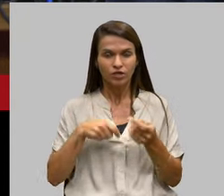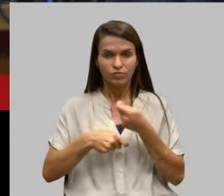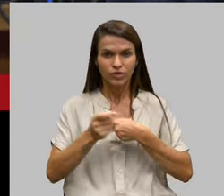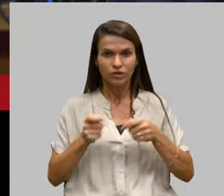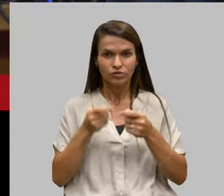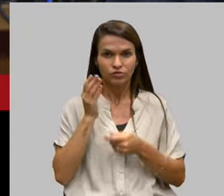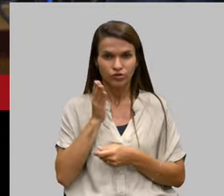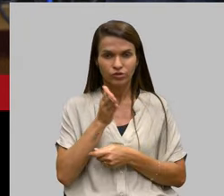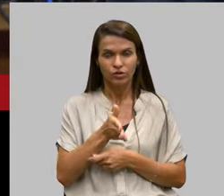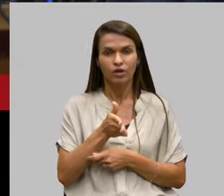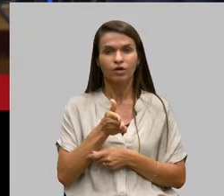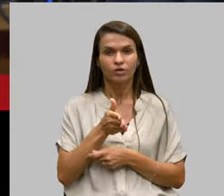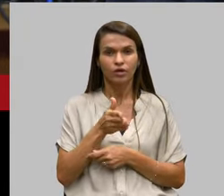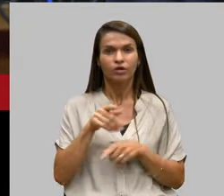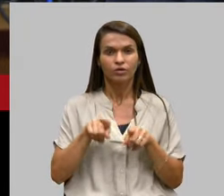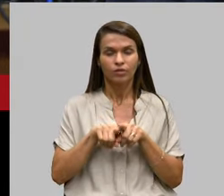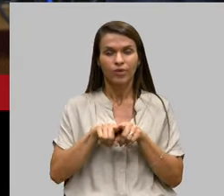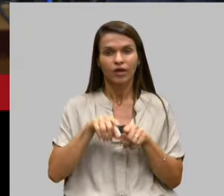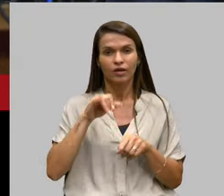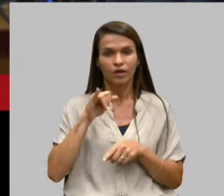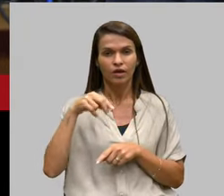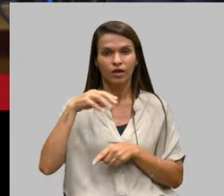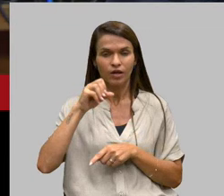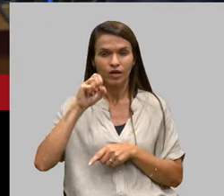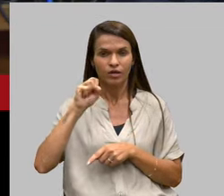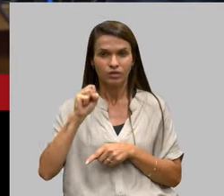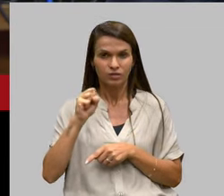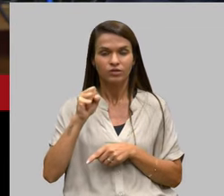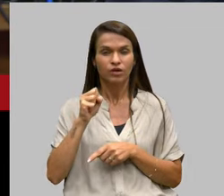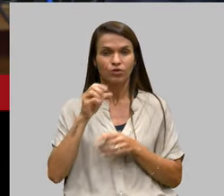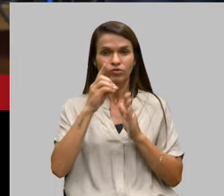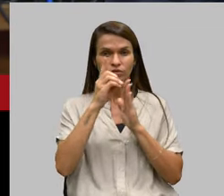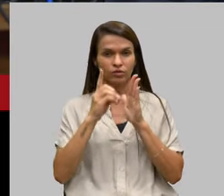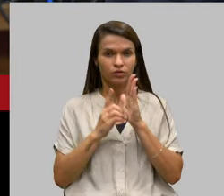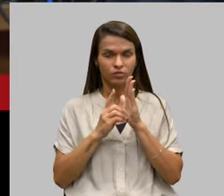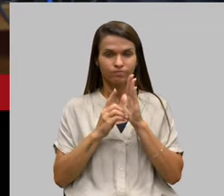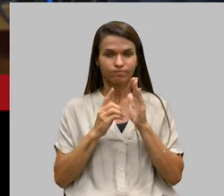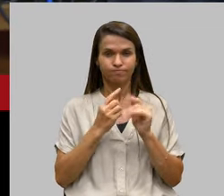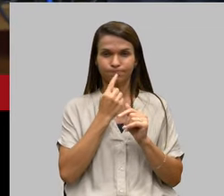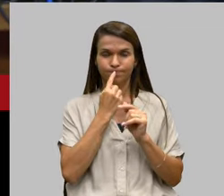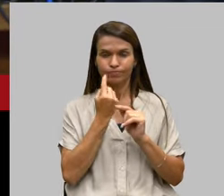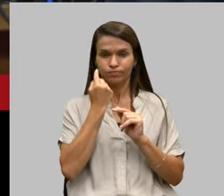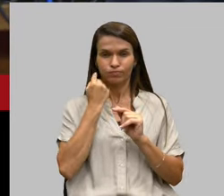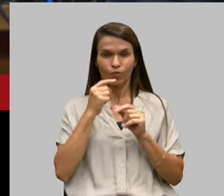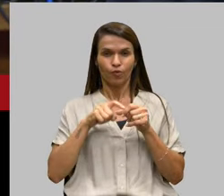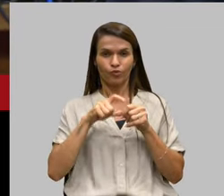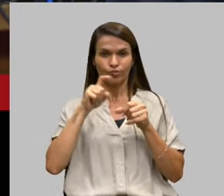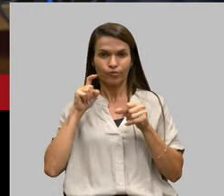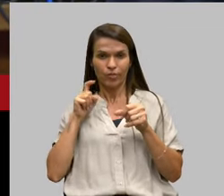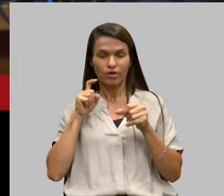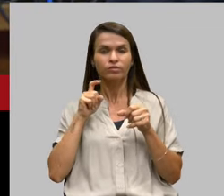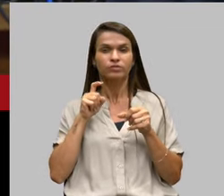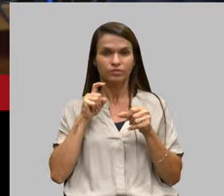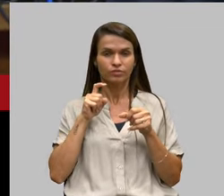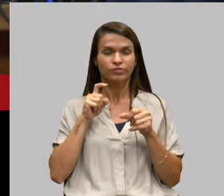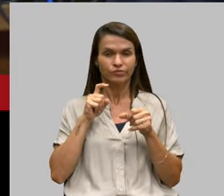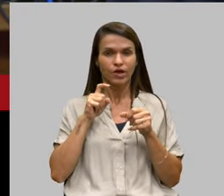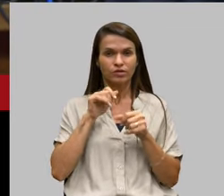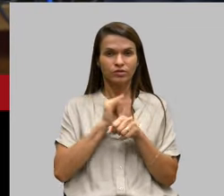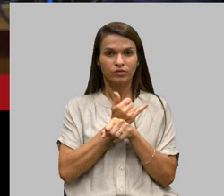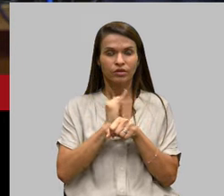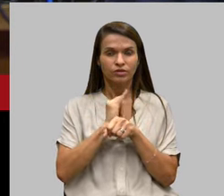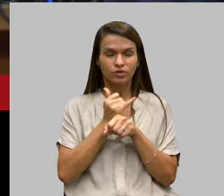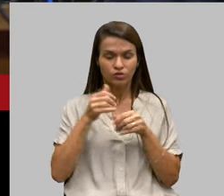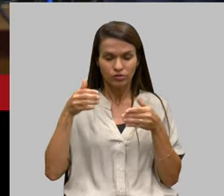INSS centralizando a administração direta esse esse decreto foi recentemente suspensa né foi recentemente suspensa essa estratégia de